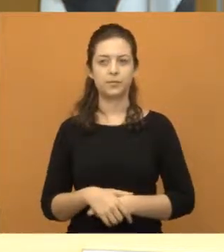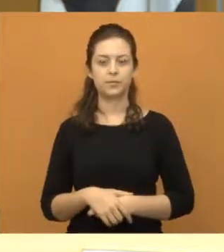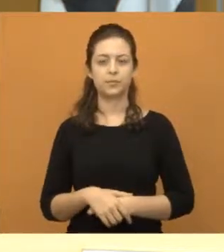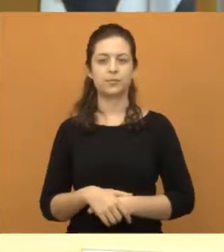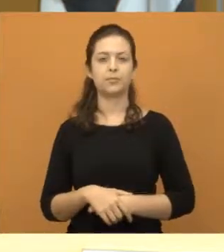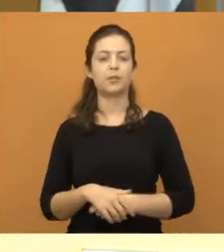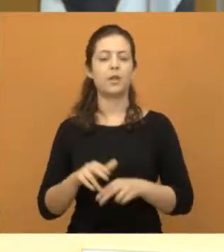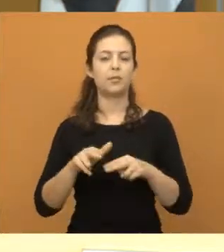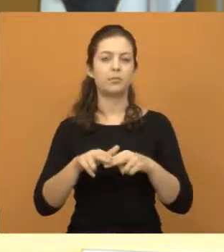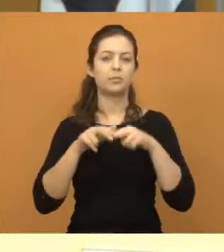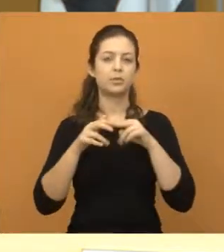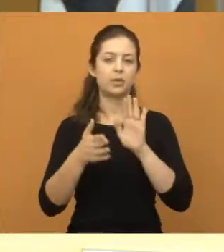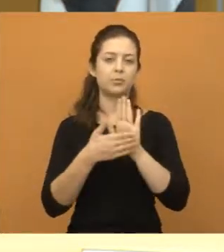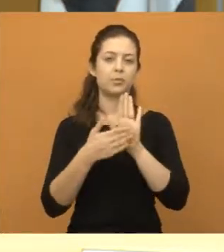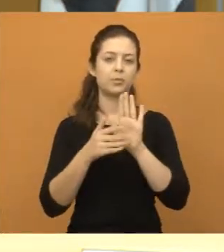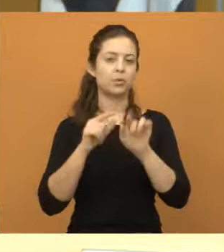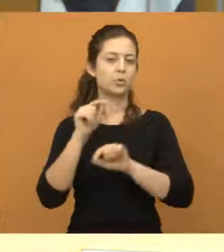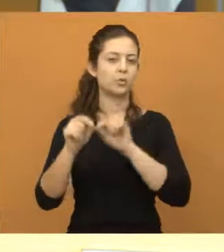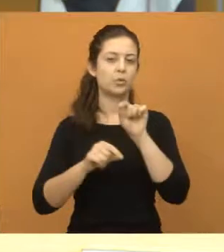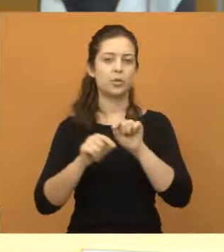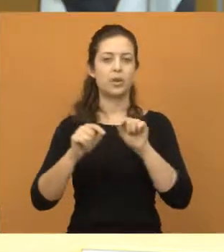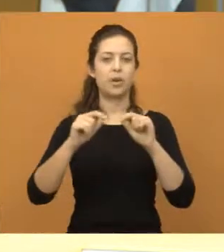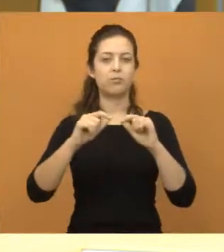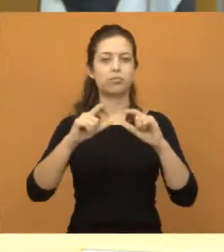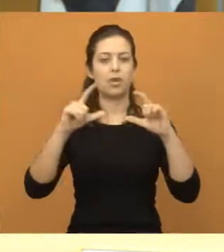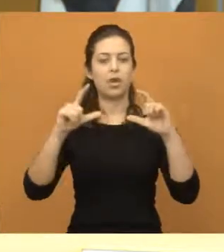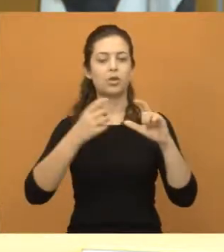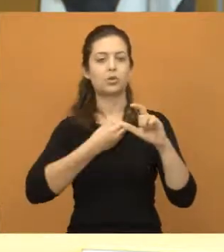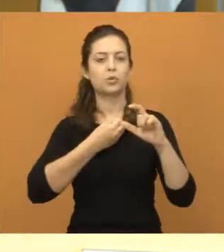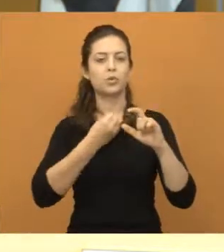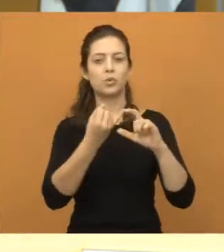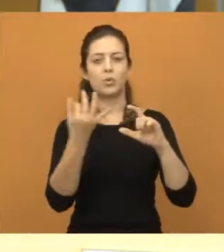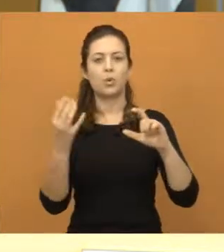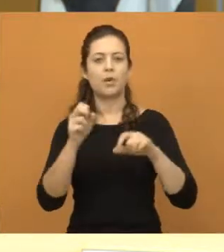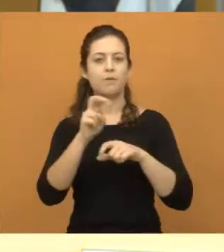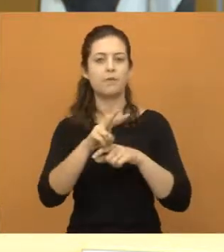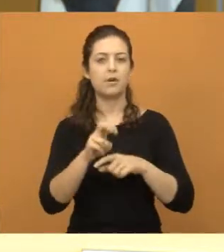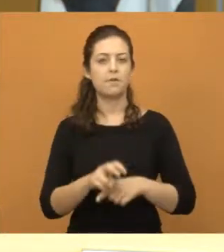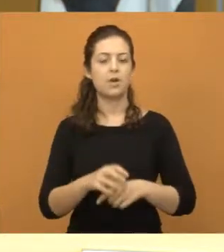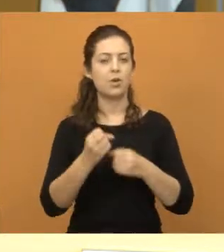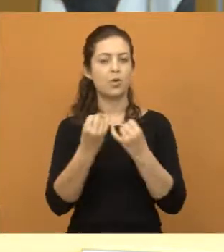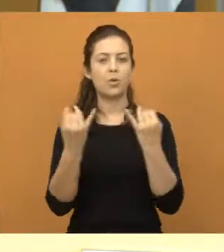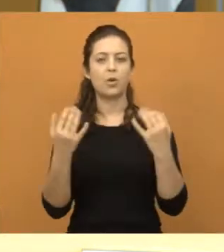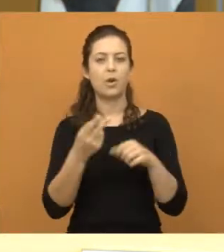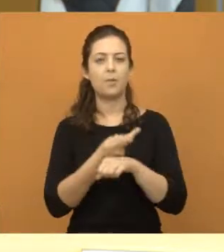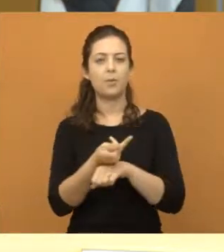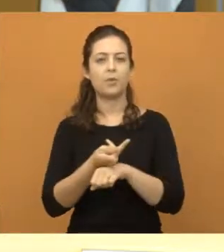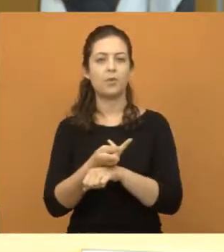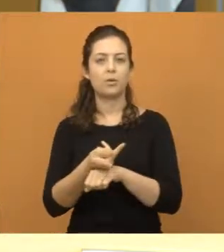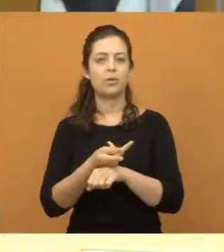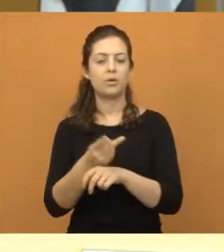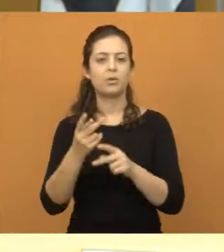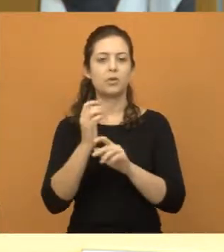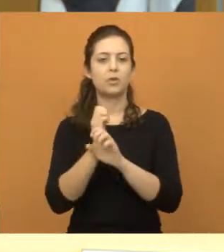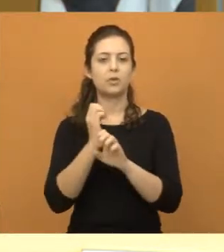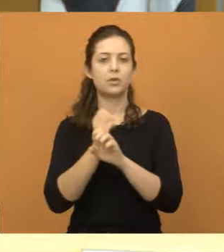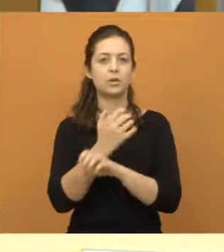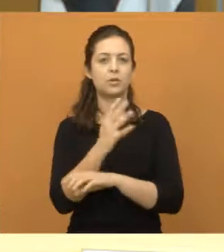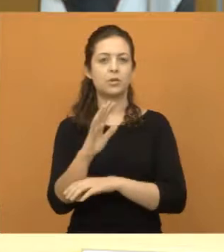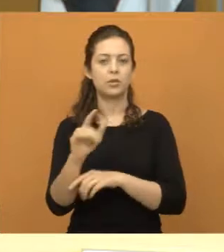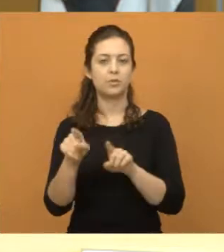Nesse sentido, se propõe aumentar a lotação dos seguintes cargos: procurador, engenheiro